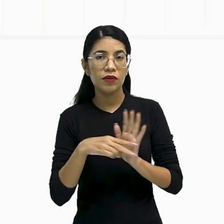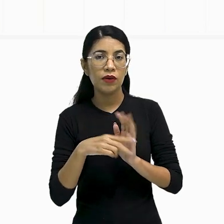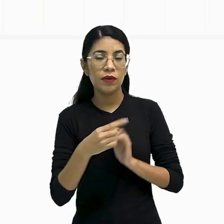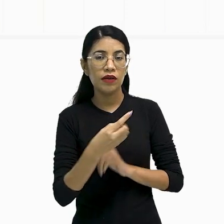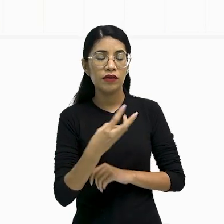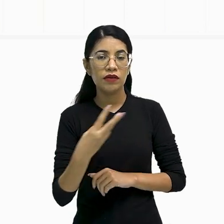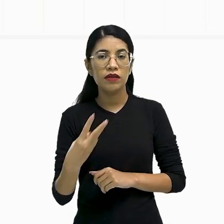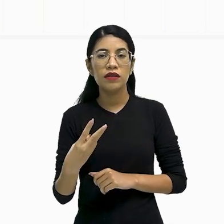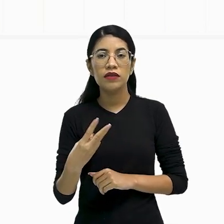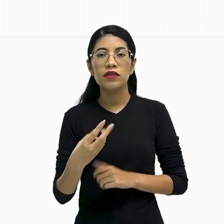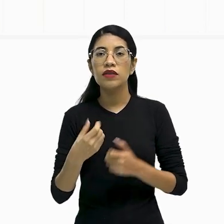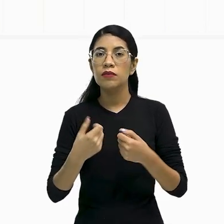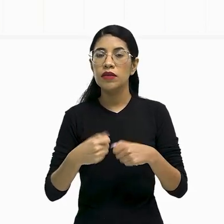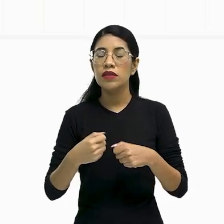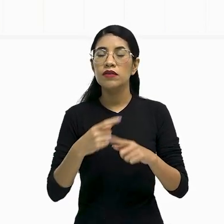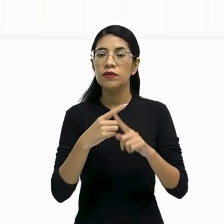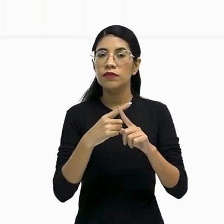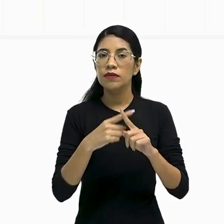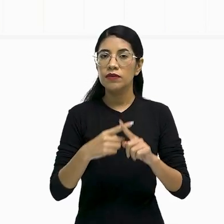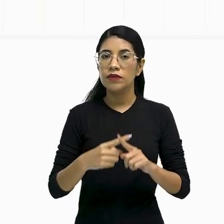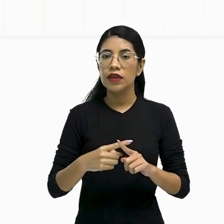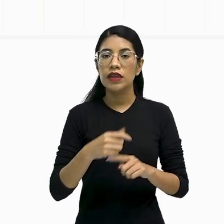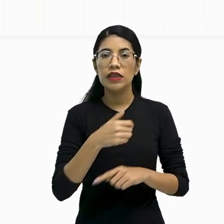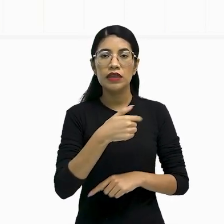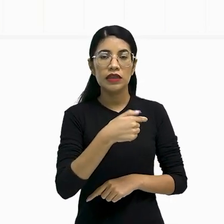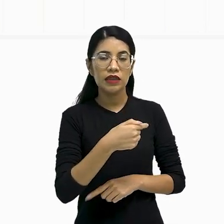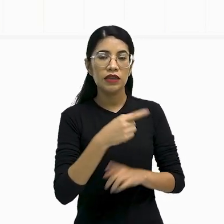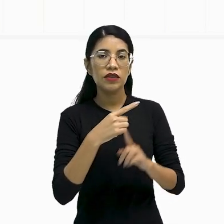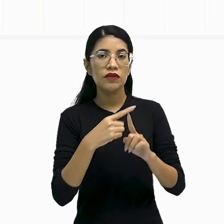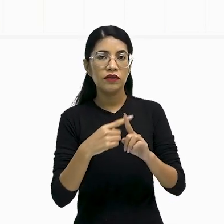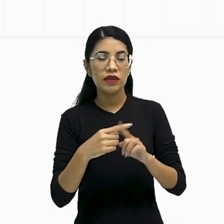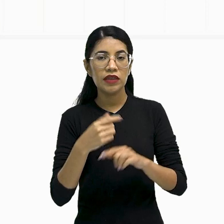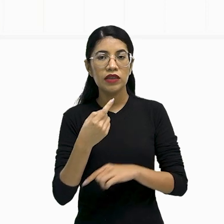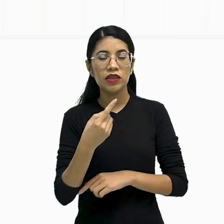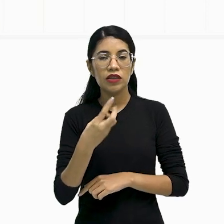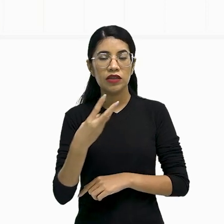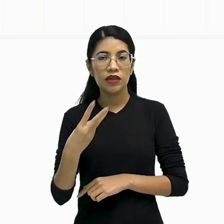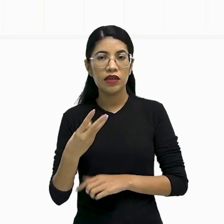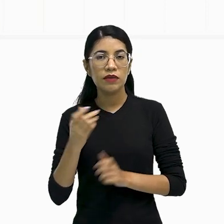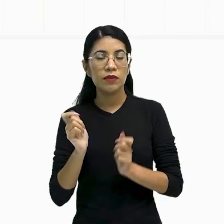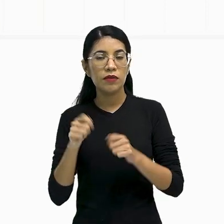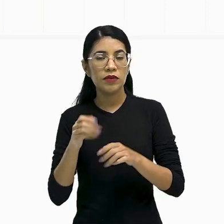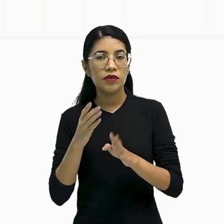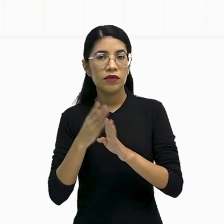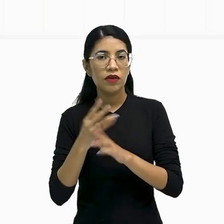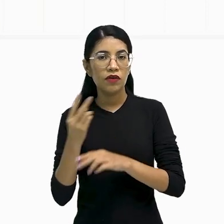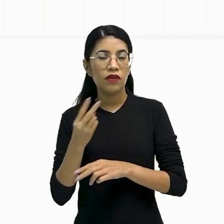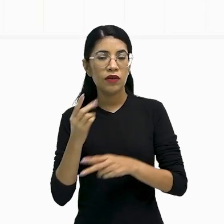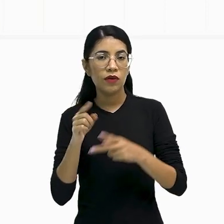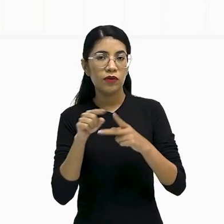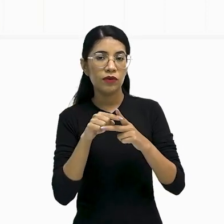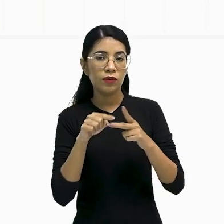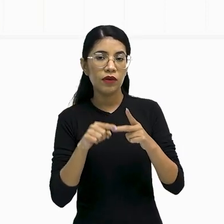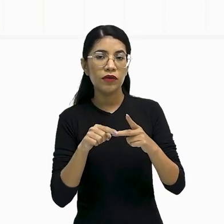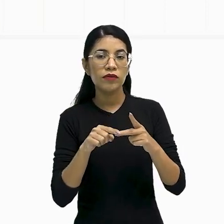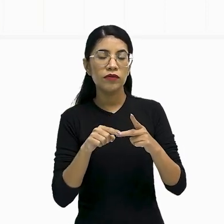13. Então, eu preciso multiplicar 7 vezes 13 para eu poder encontrar o valor do ângulo ali,